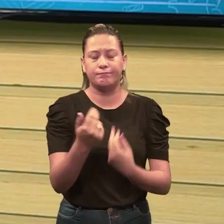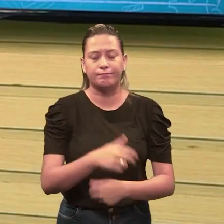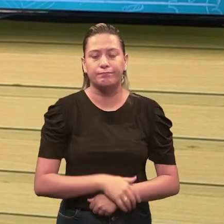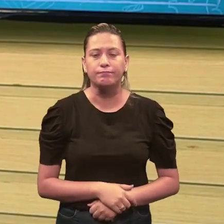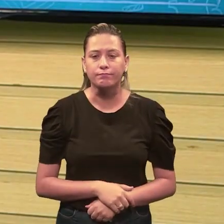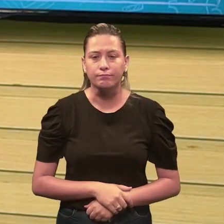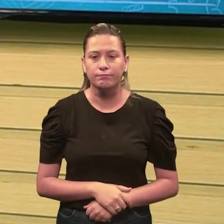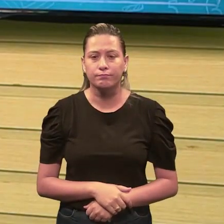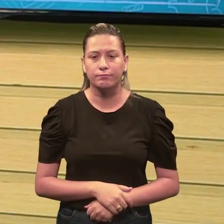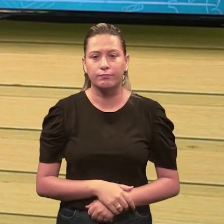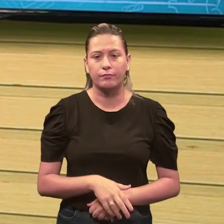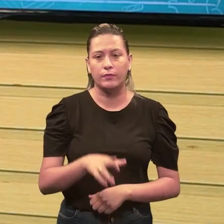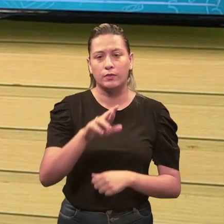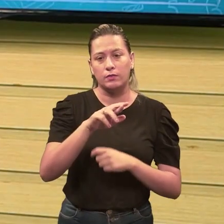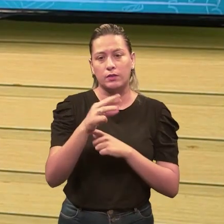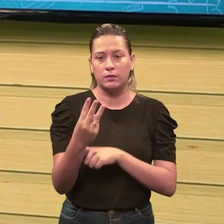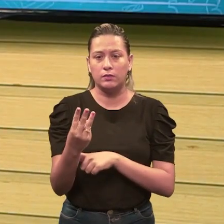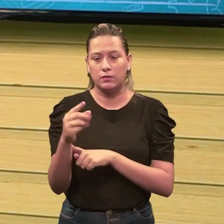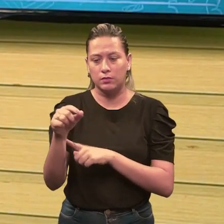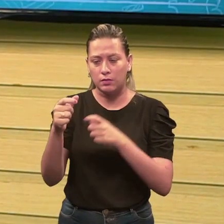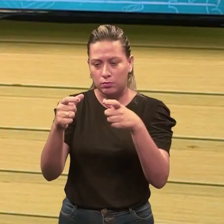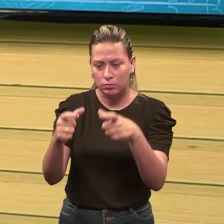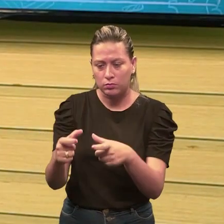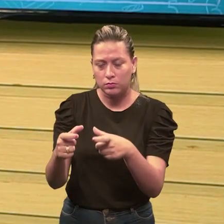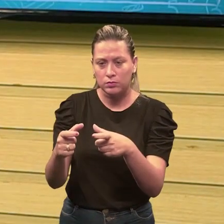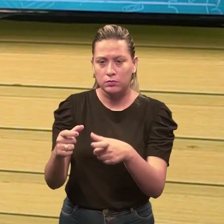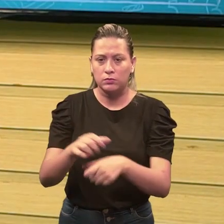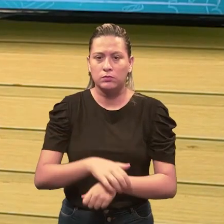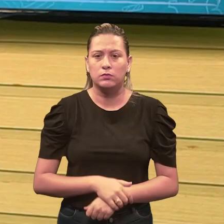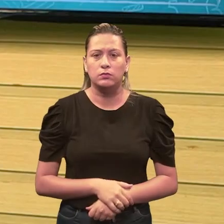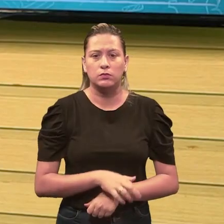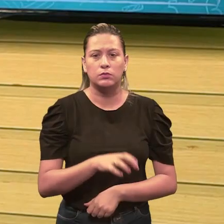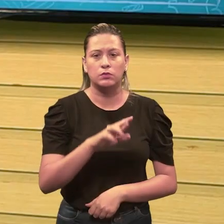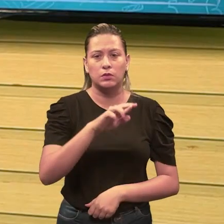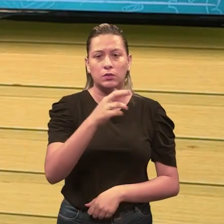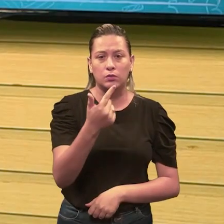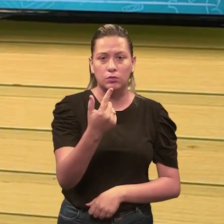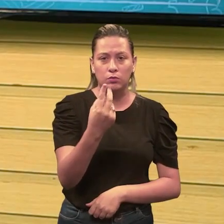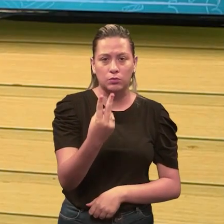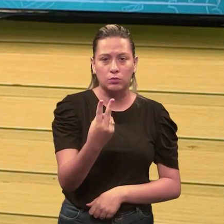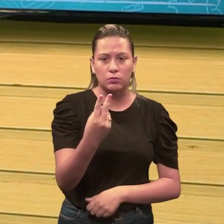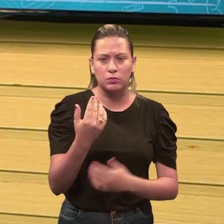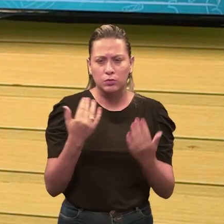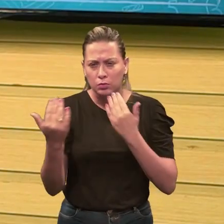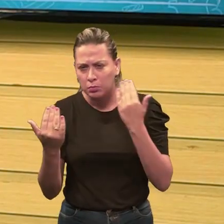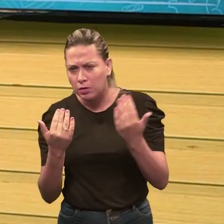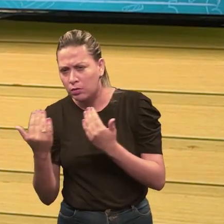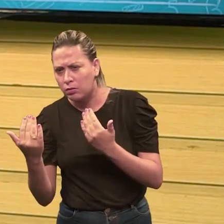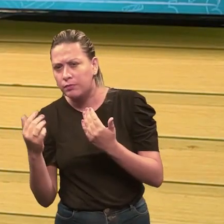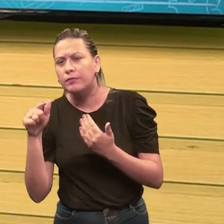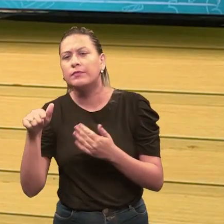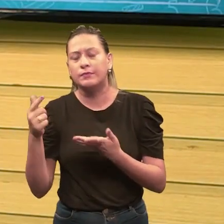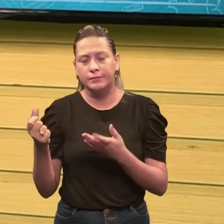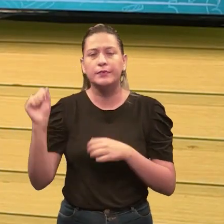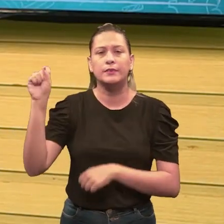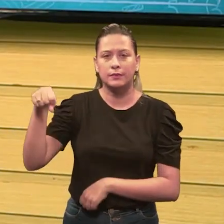Ó, aqui, ó, o resistor 3 está nessa posição, deixa eu só ver, o 2 está assim, deixa eu só